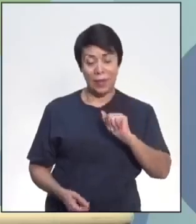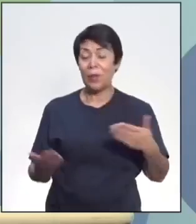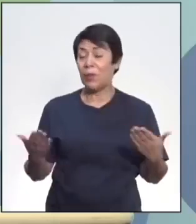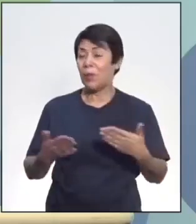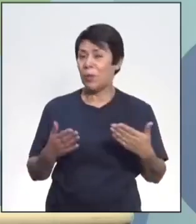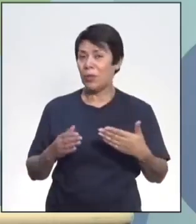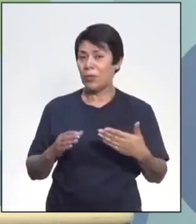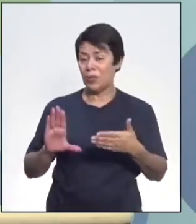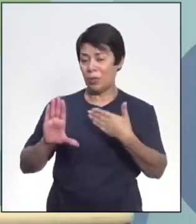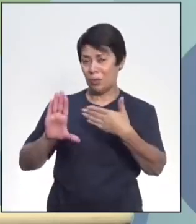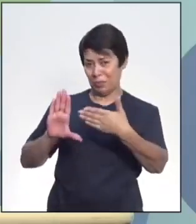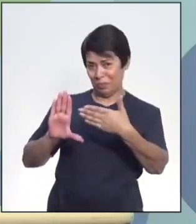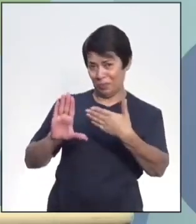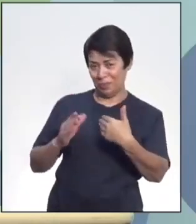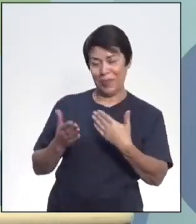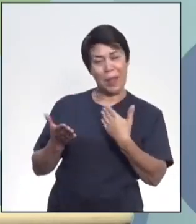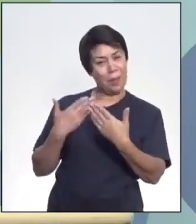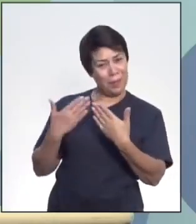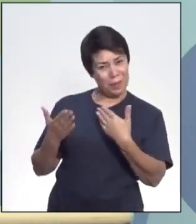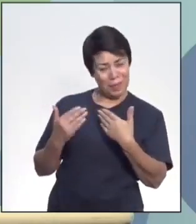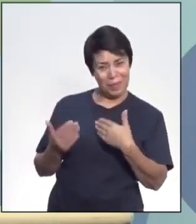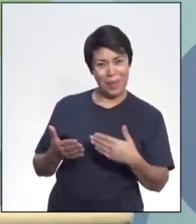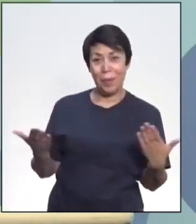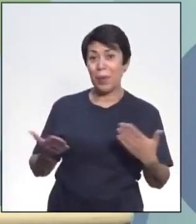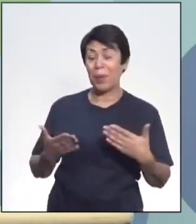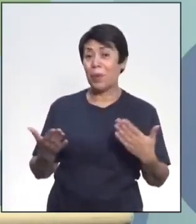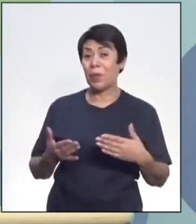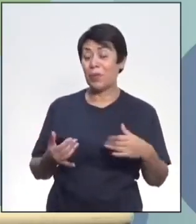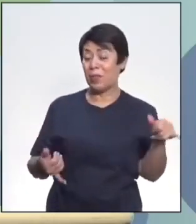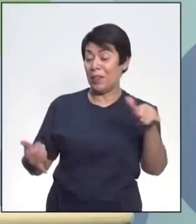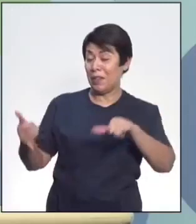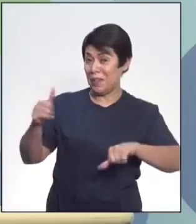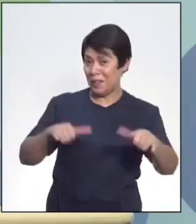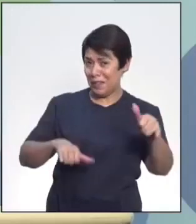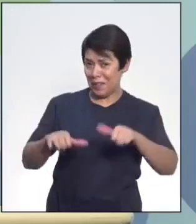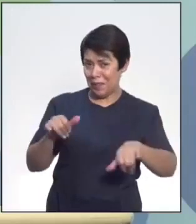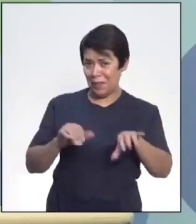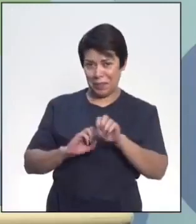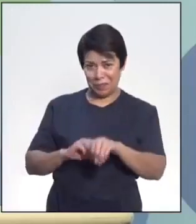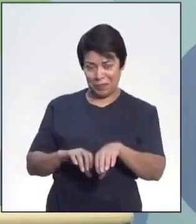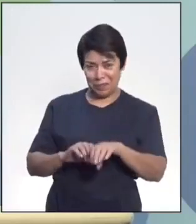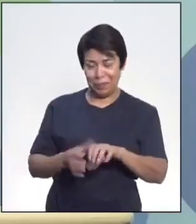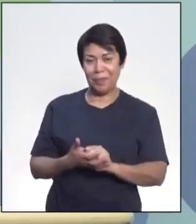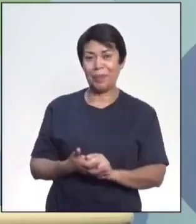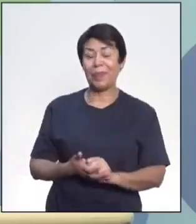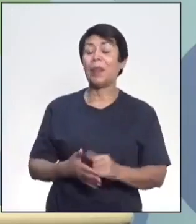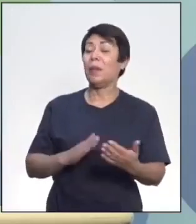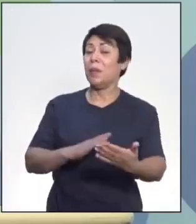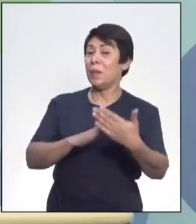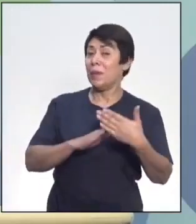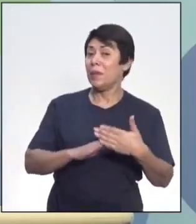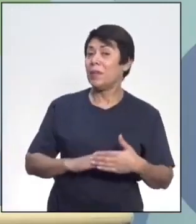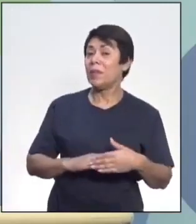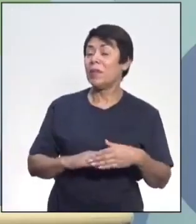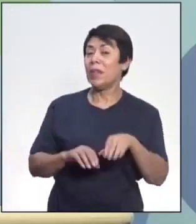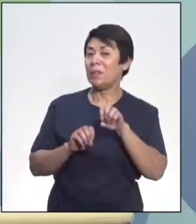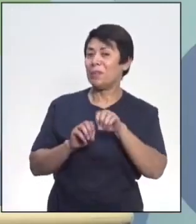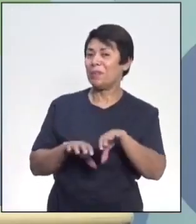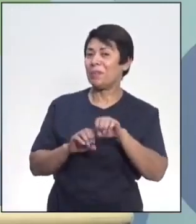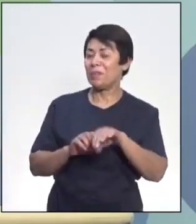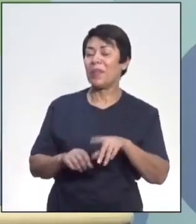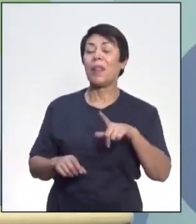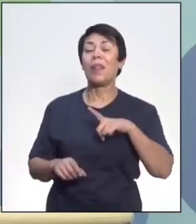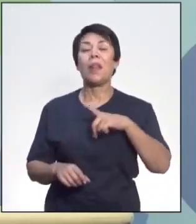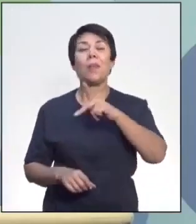do chat durante a nossa aula de Química. Para lecionar essa aula de Química para vocês, nós temos